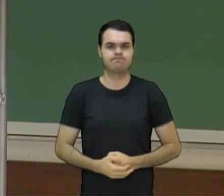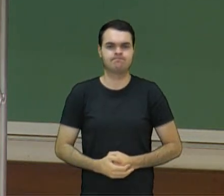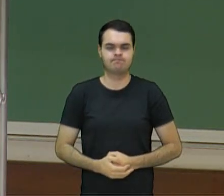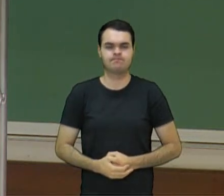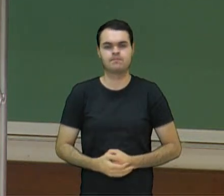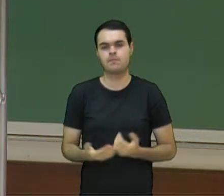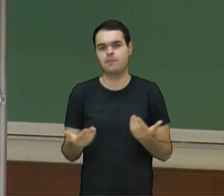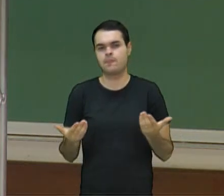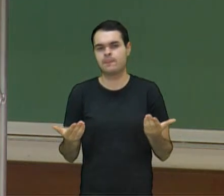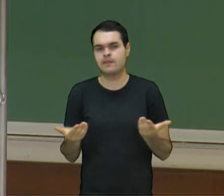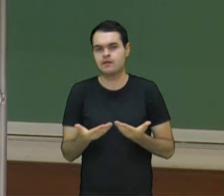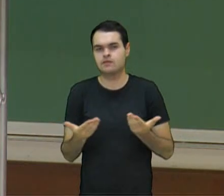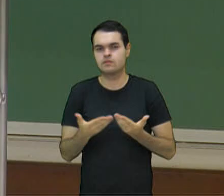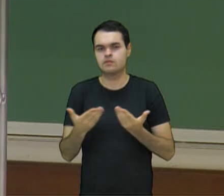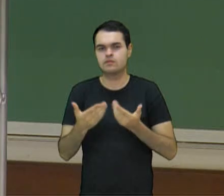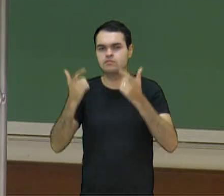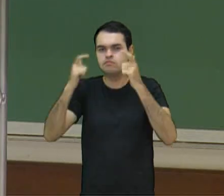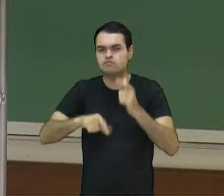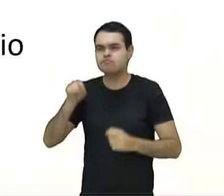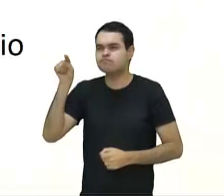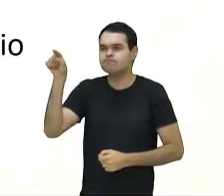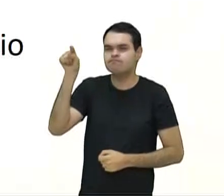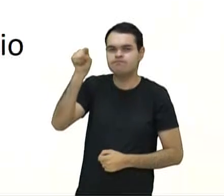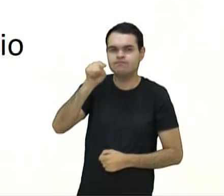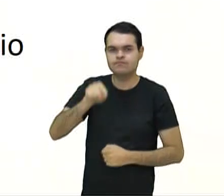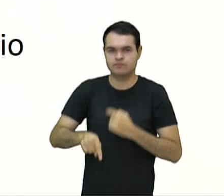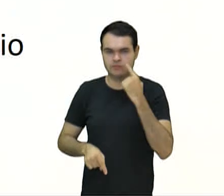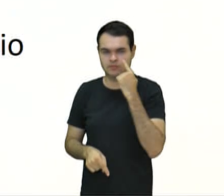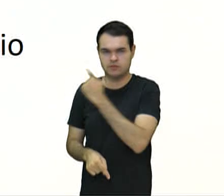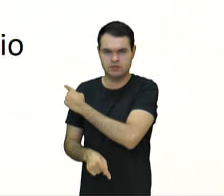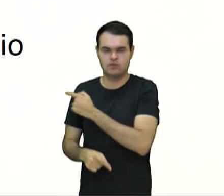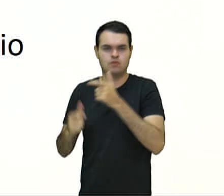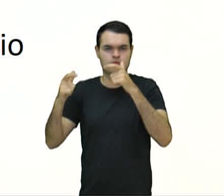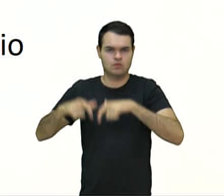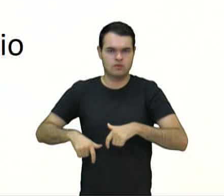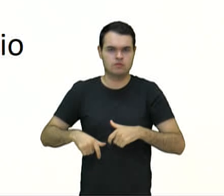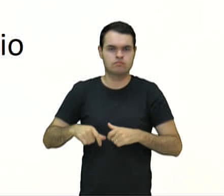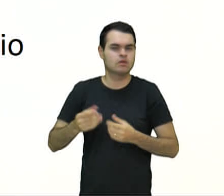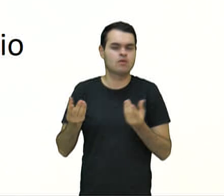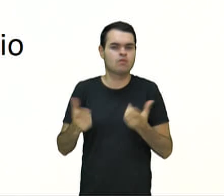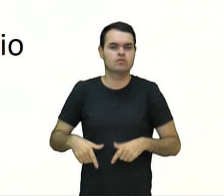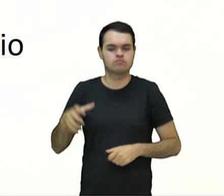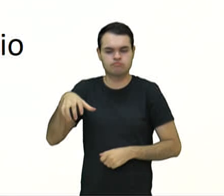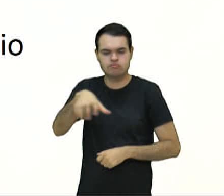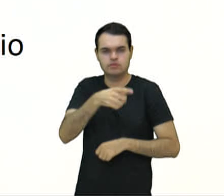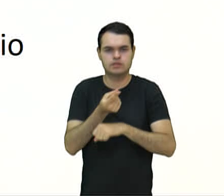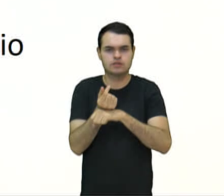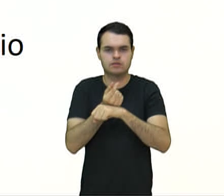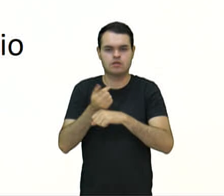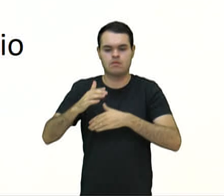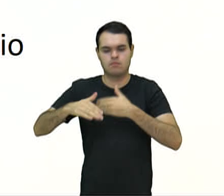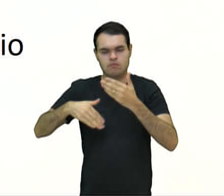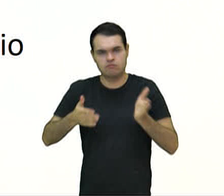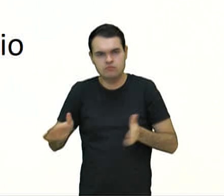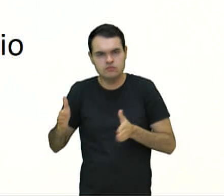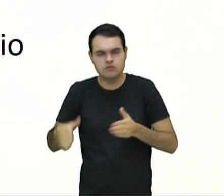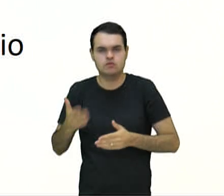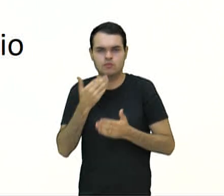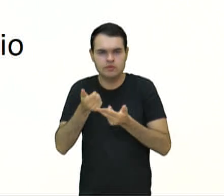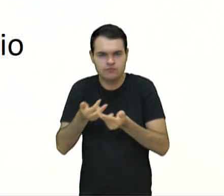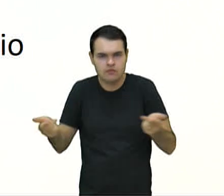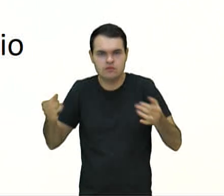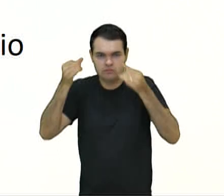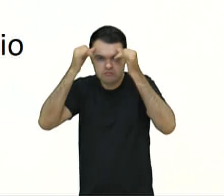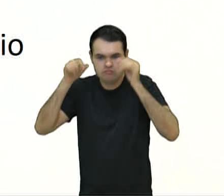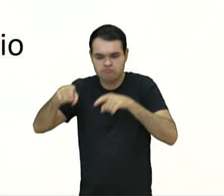Vamos agora localizar aqui, colocar isso nos setores da economia, para a gente não esquecer. Então, produção de alimentos, agropecuária